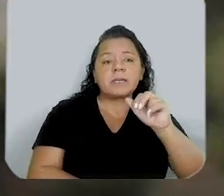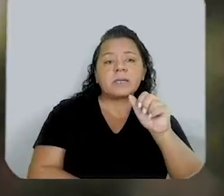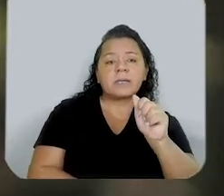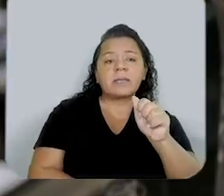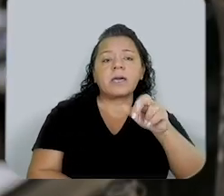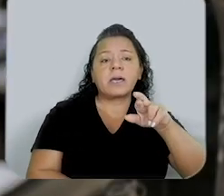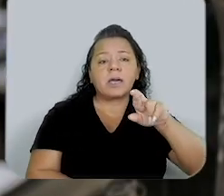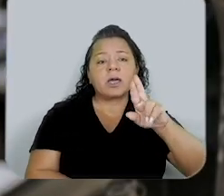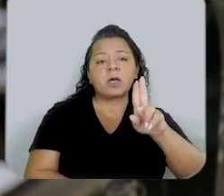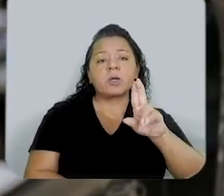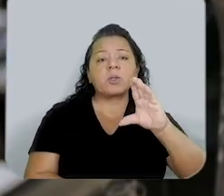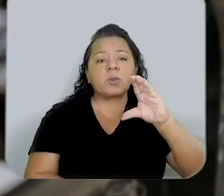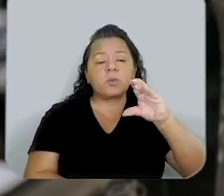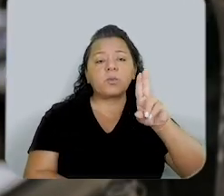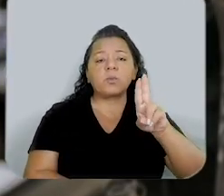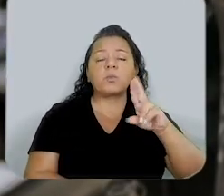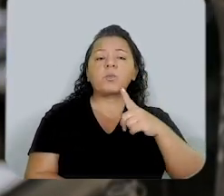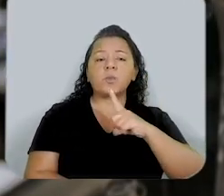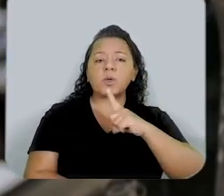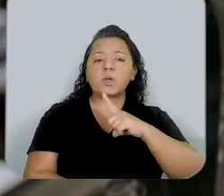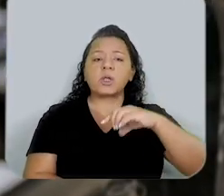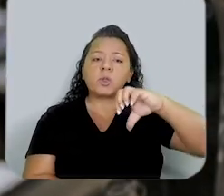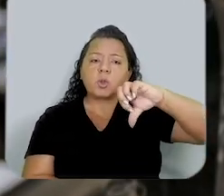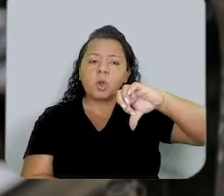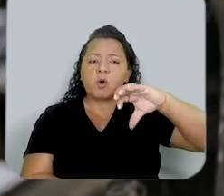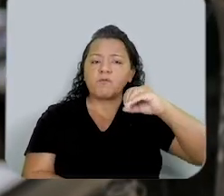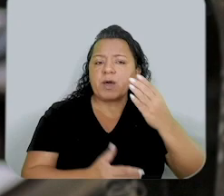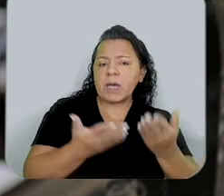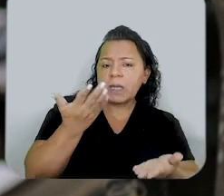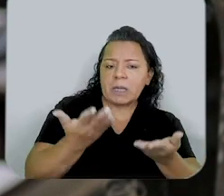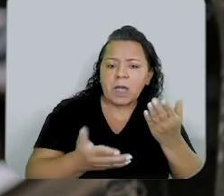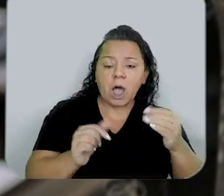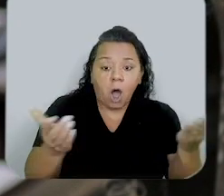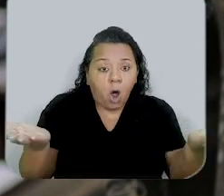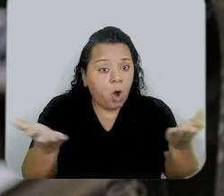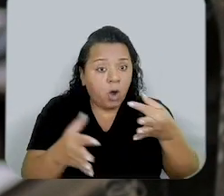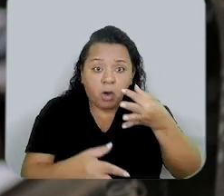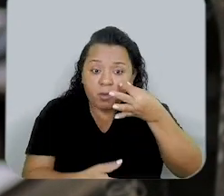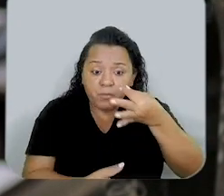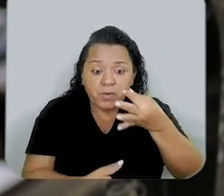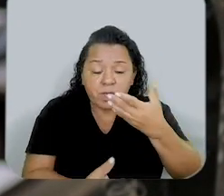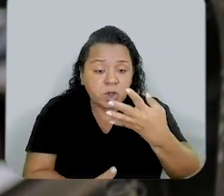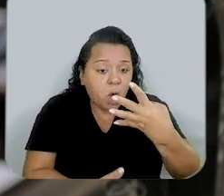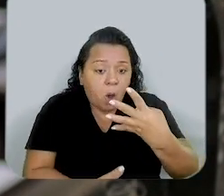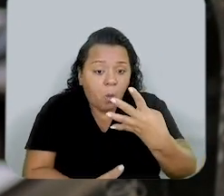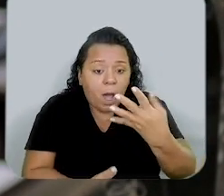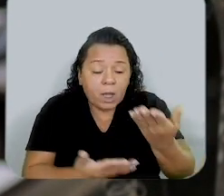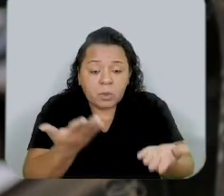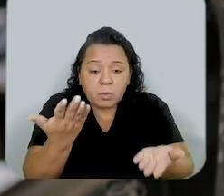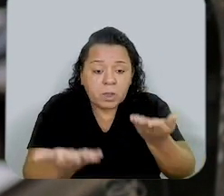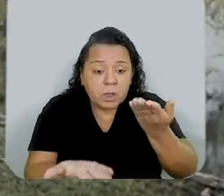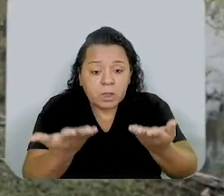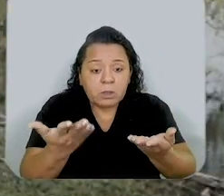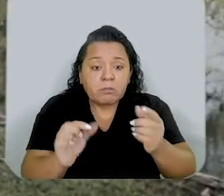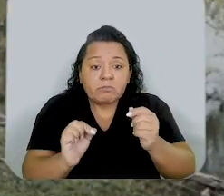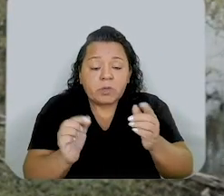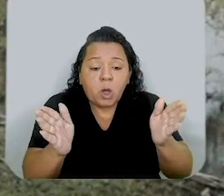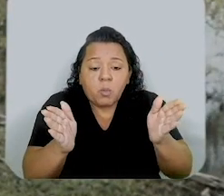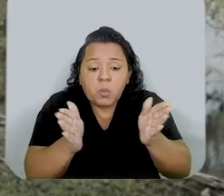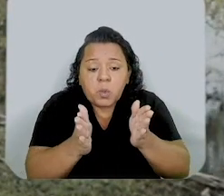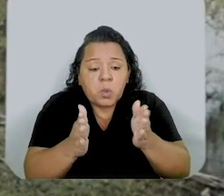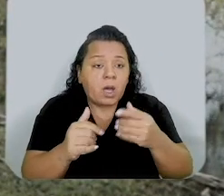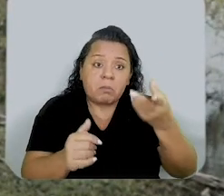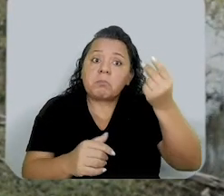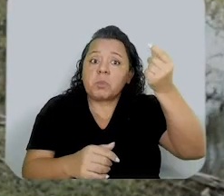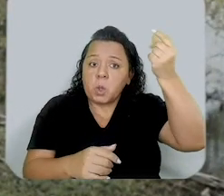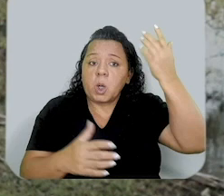5 quilos. Então nós temos que cuidar, porque se não cuidar, aonde você tira que não devolve, acaba. Essa